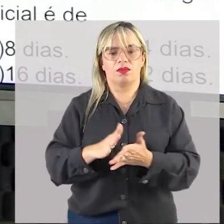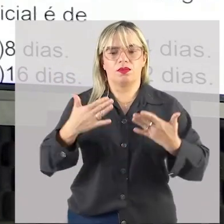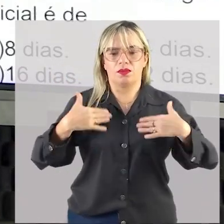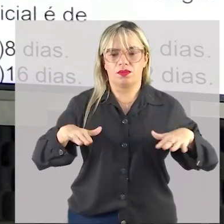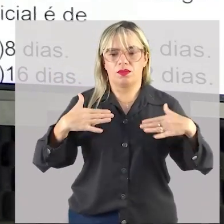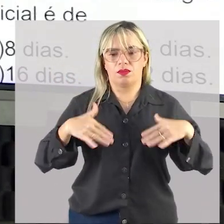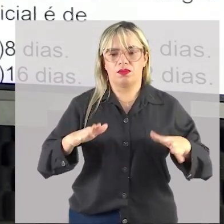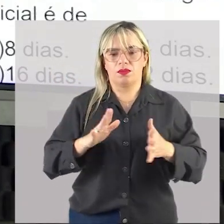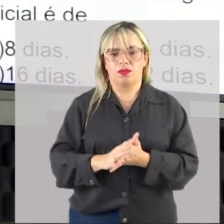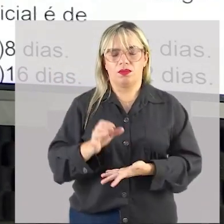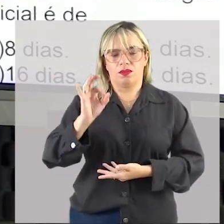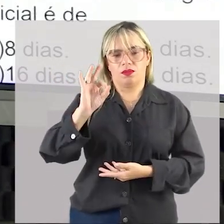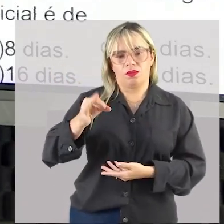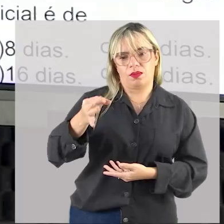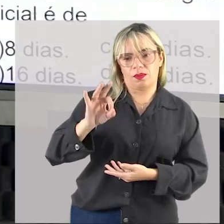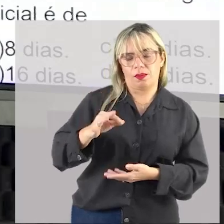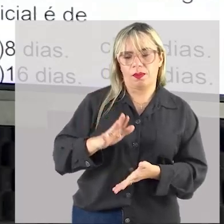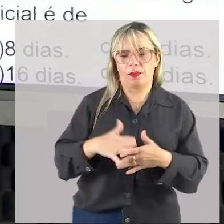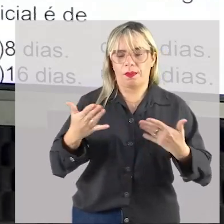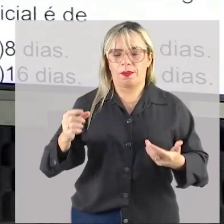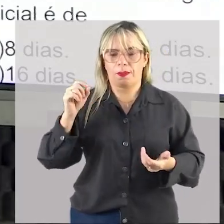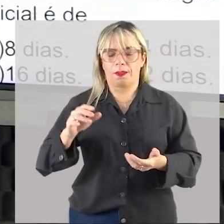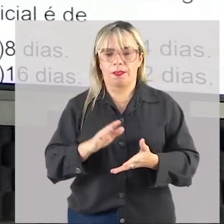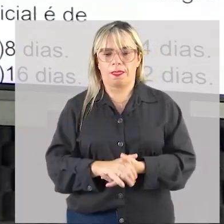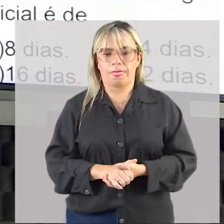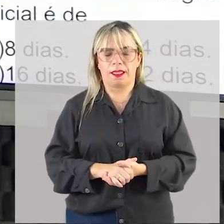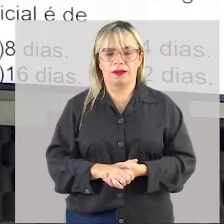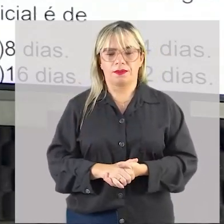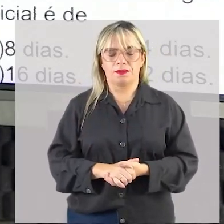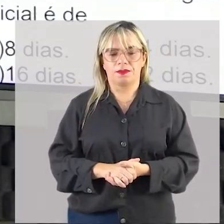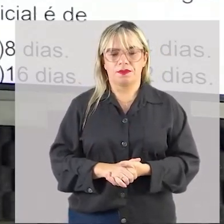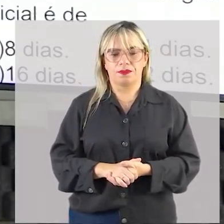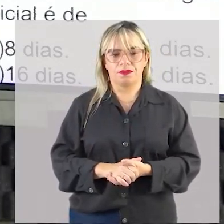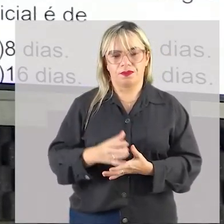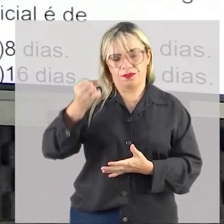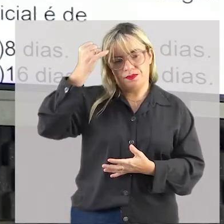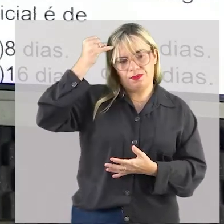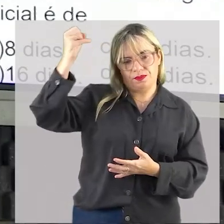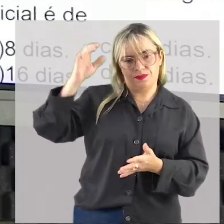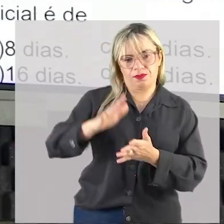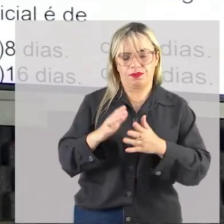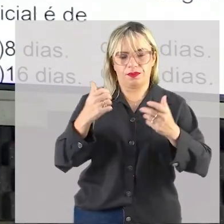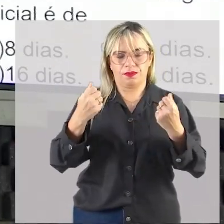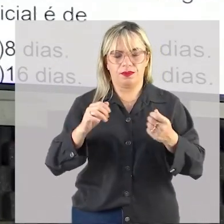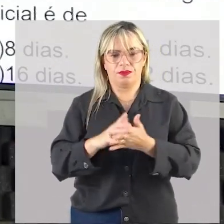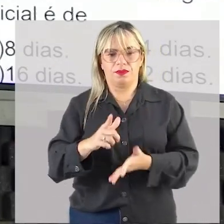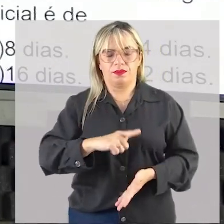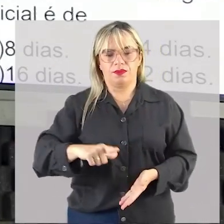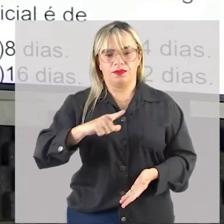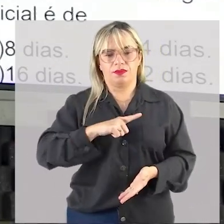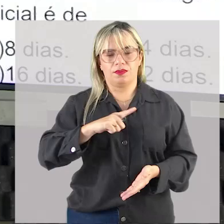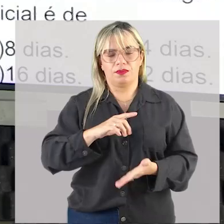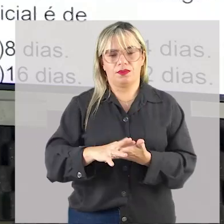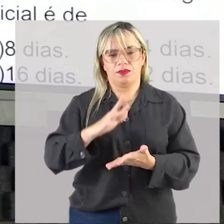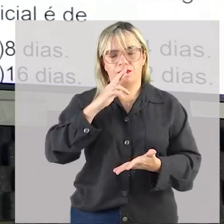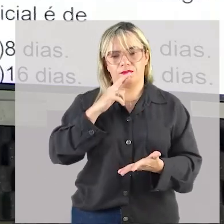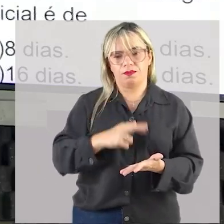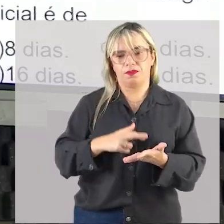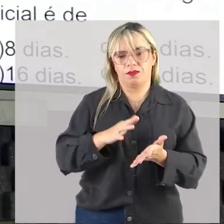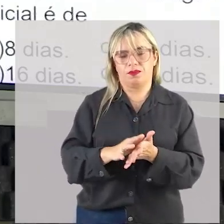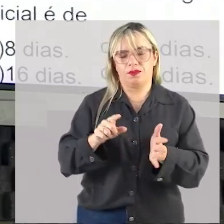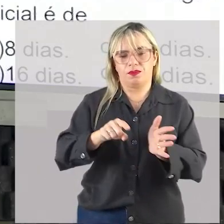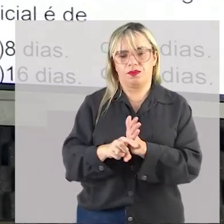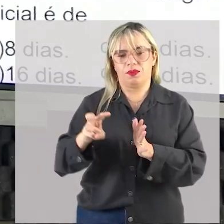Tranquilo? Beleza, certinho? Bom, então basicamente isso aqui é a ideia que você precisa ter quando você está respondendo questões